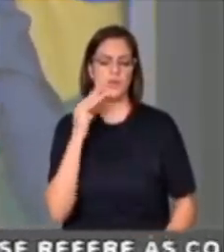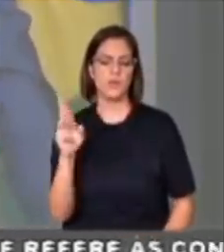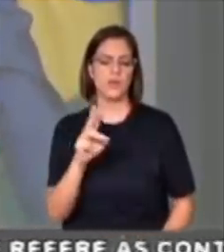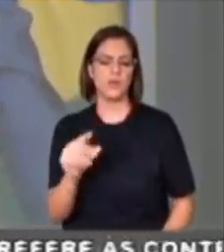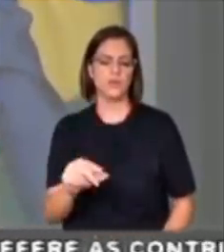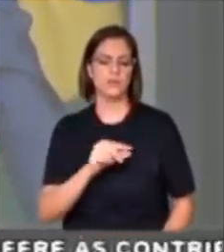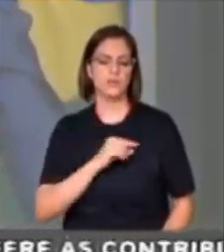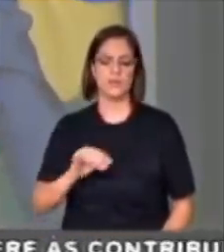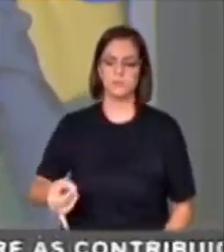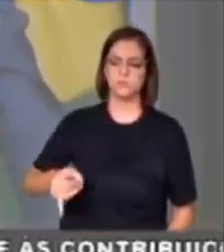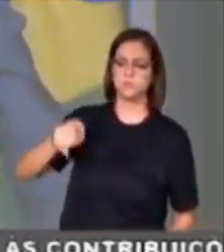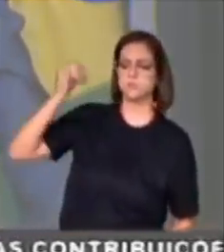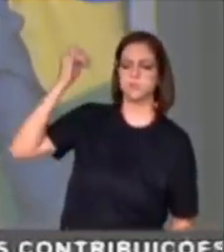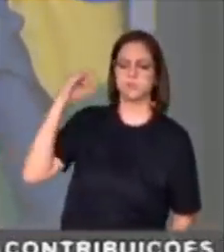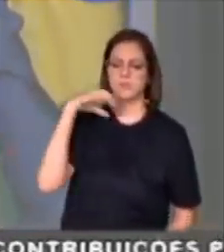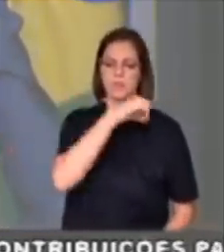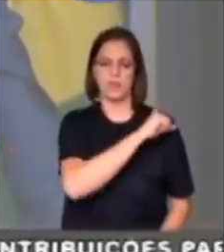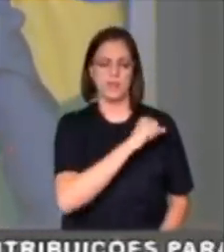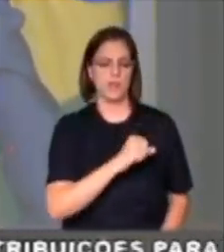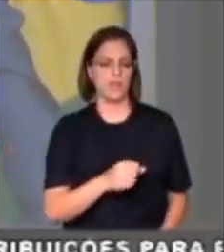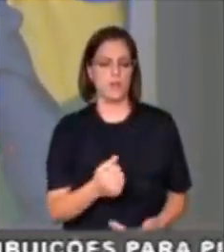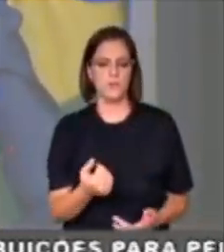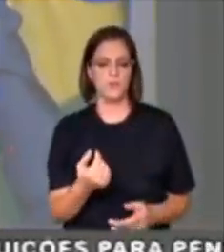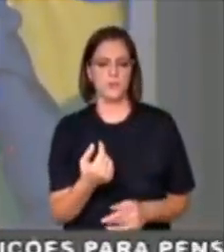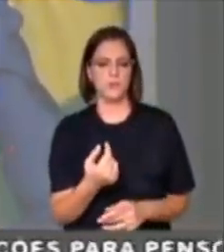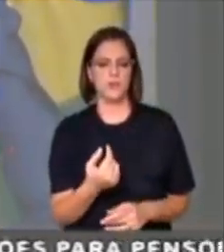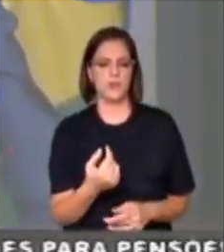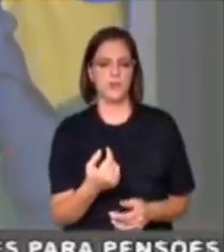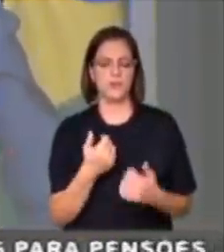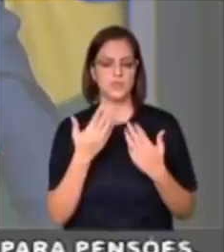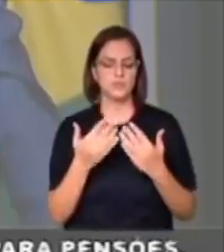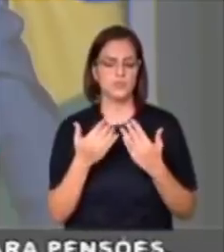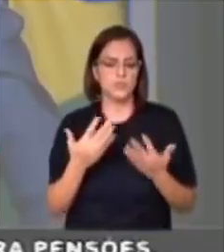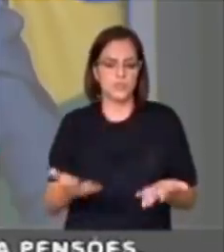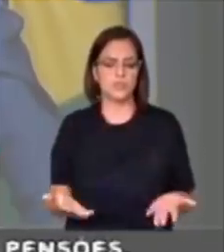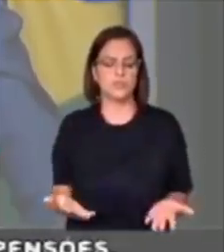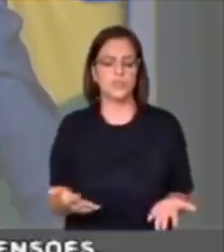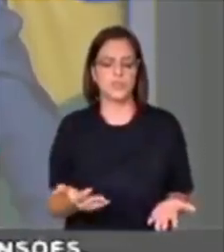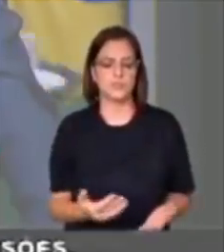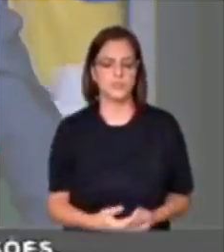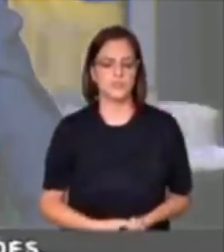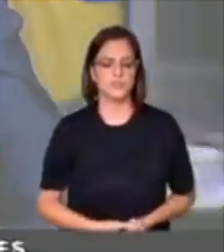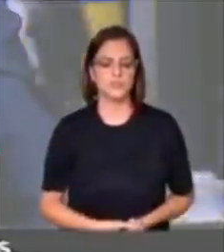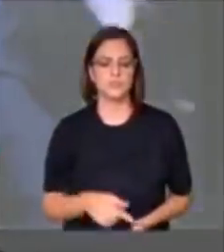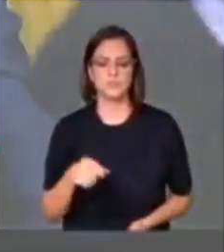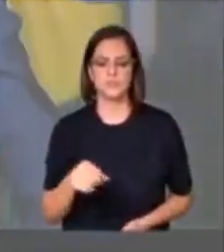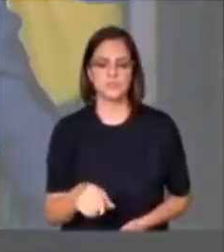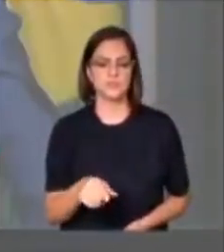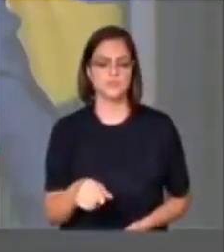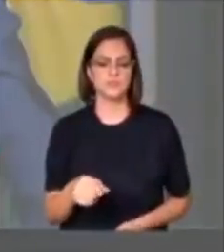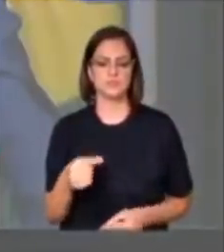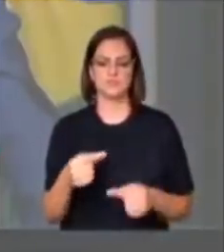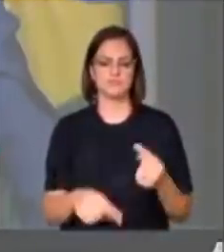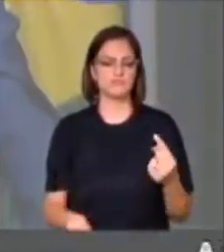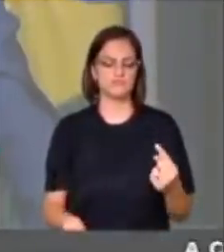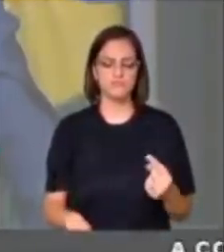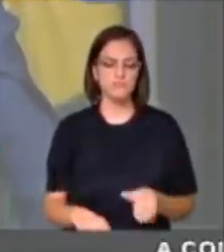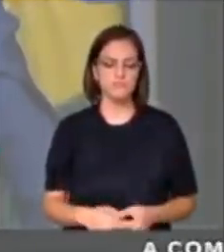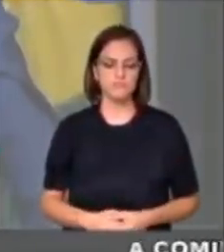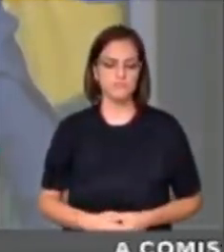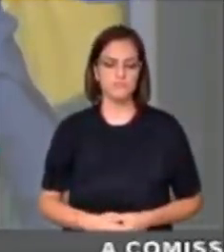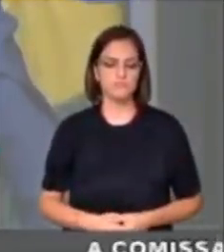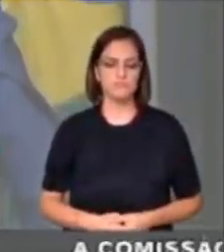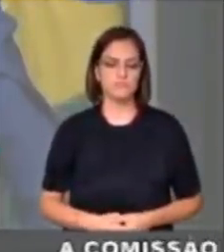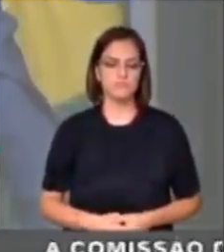inflação disparar, em que eu vou comprar, sei lá, meio quilo de pão com um carrinho de notas de trilhão. Então, é absolutamente incompatível você